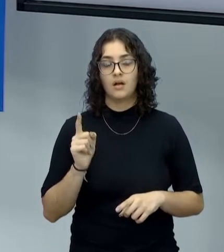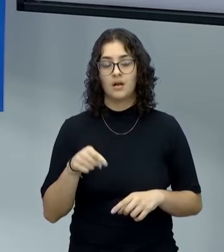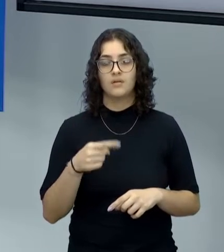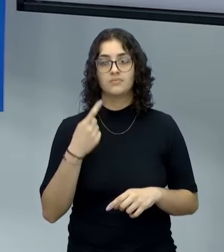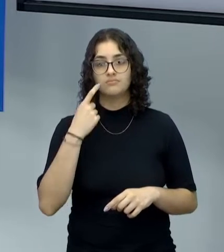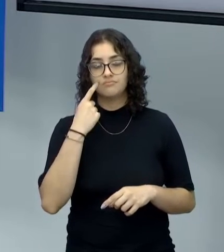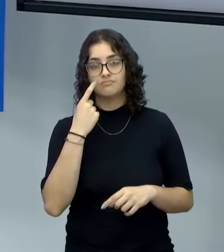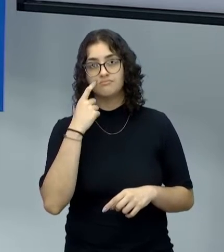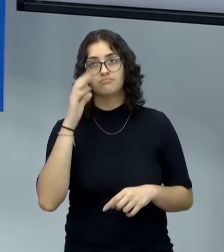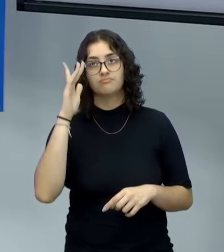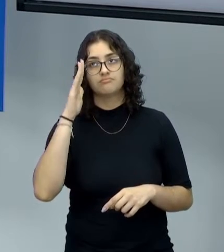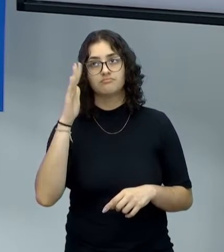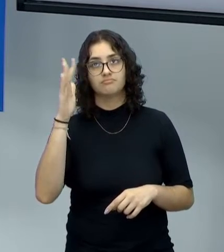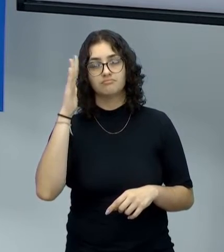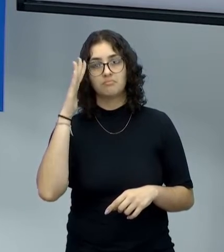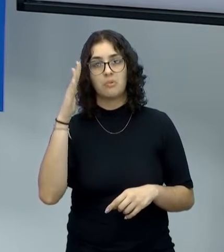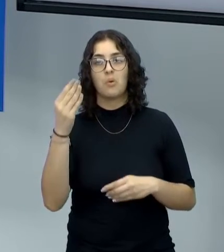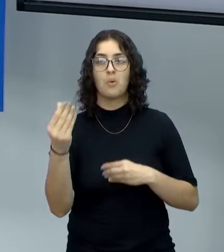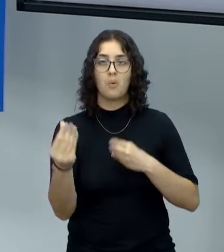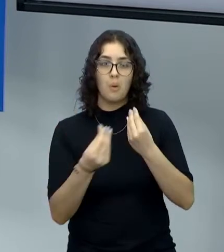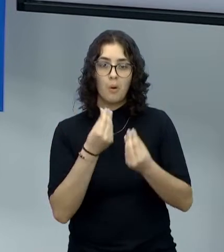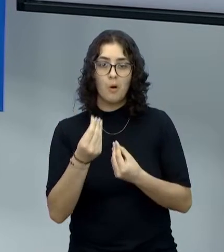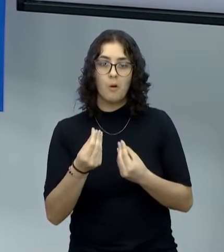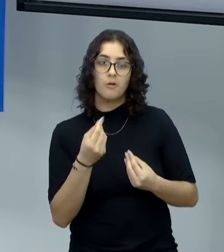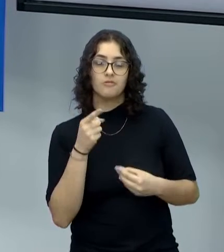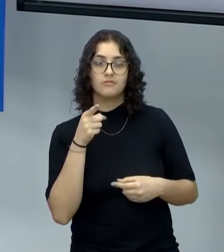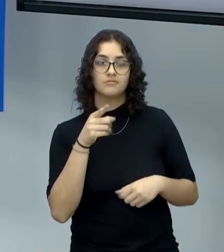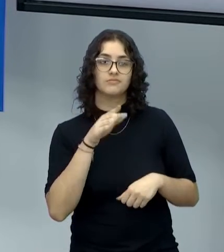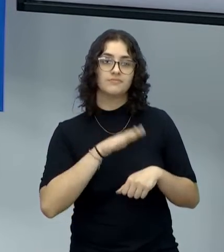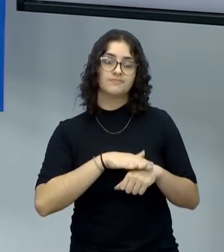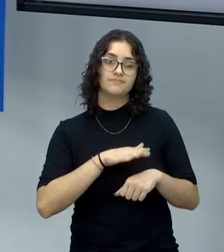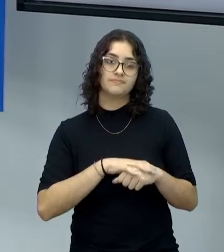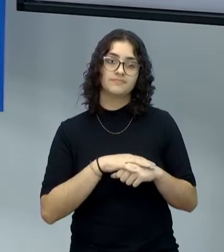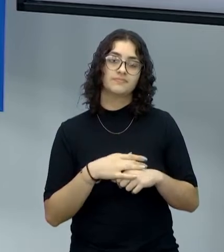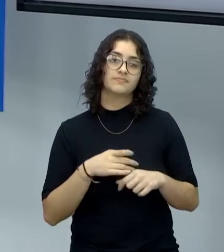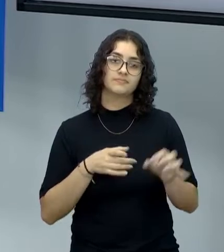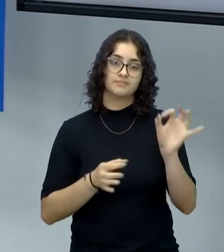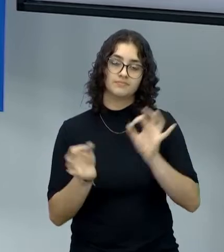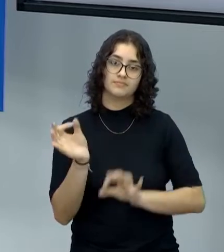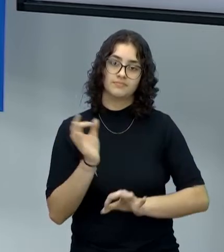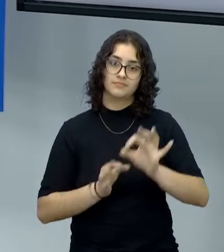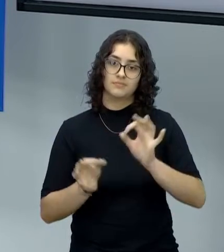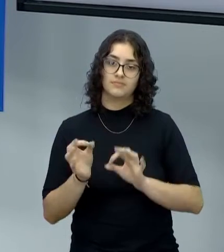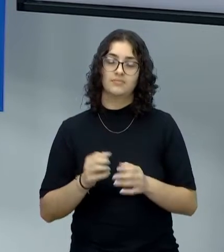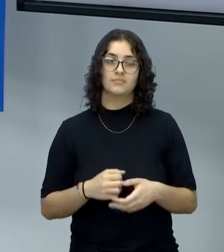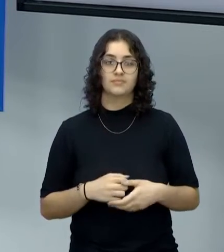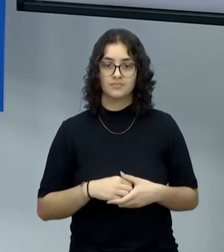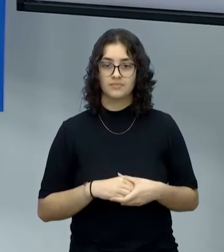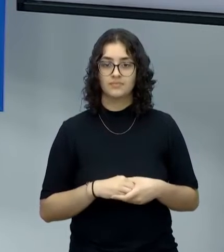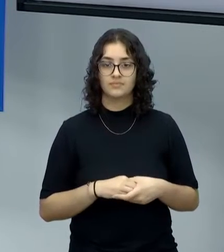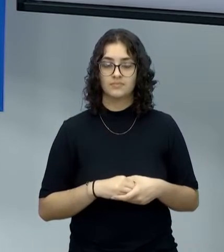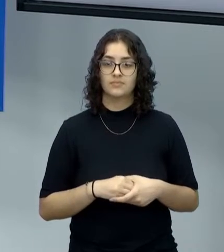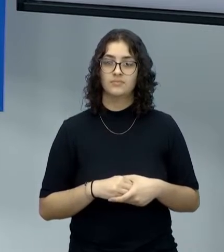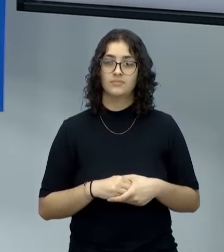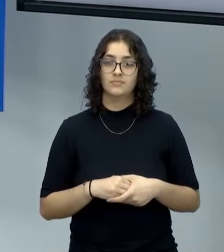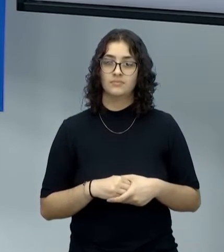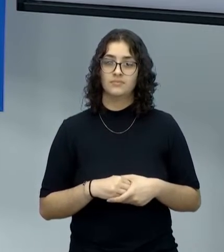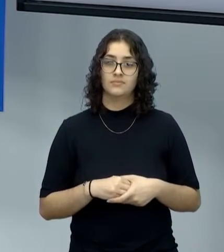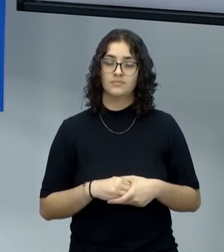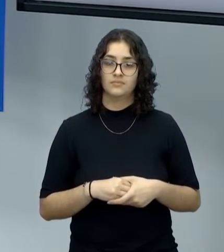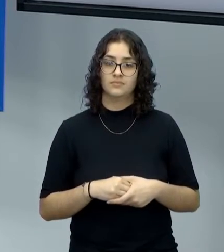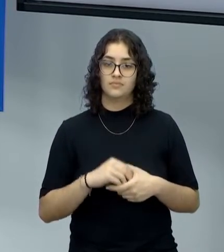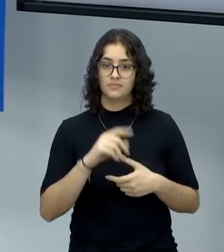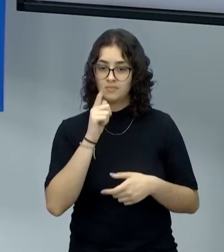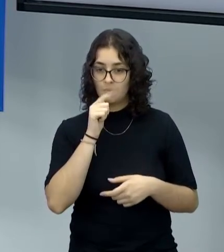questão a ser pensada, né? Como é que você, produtor rural, gerencia os seus resíduos, certo? E essa